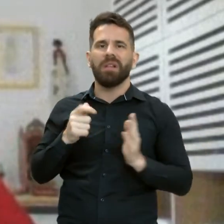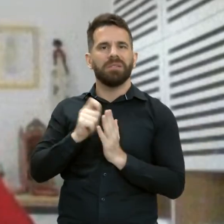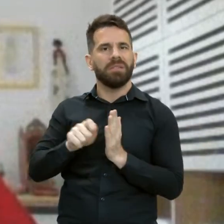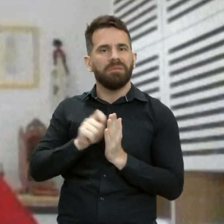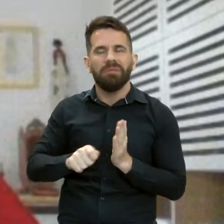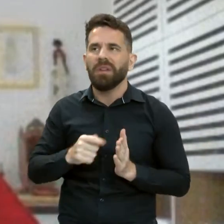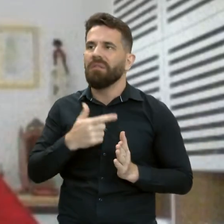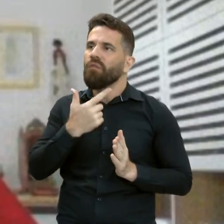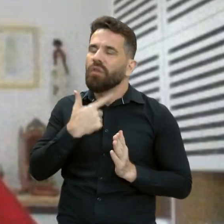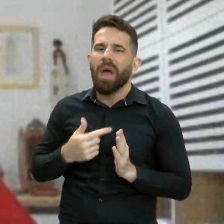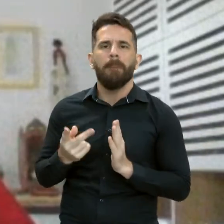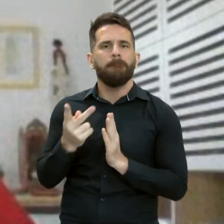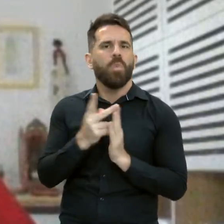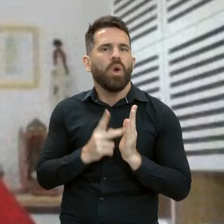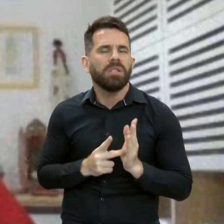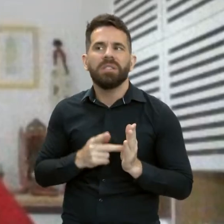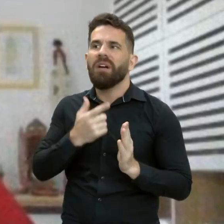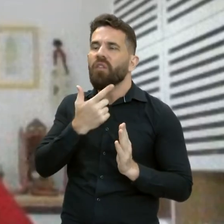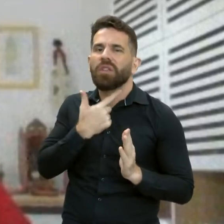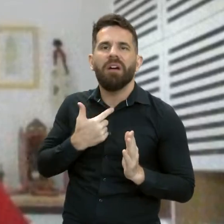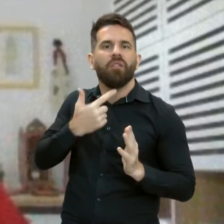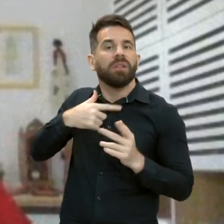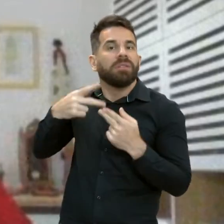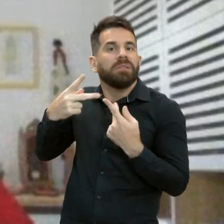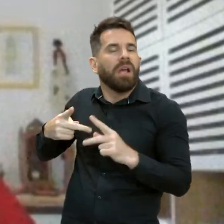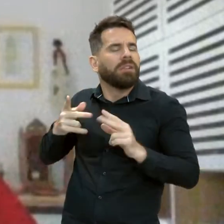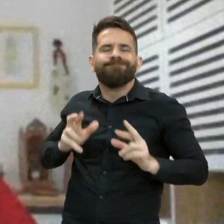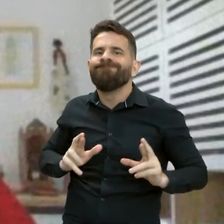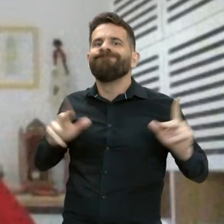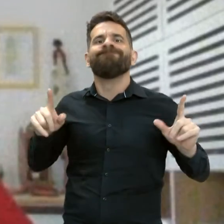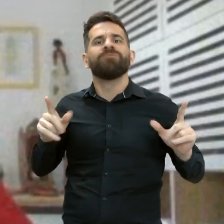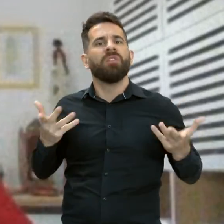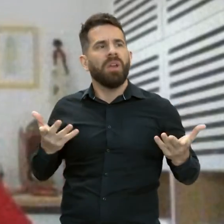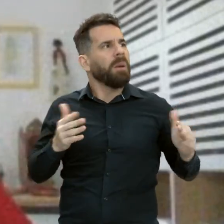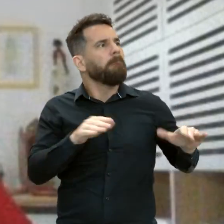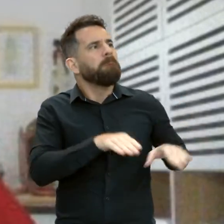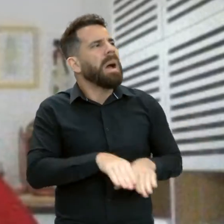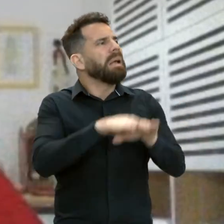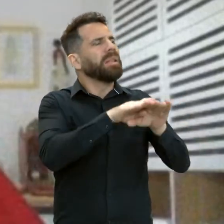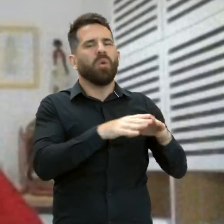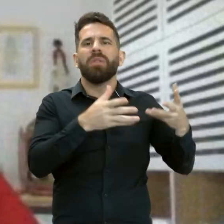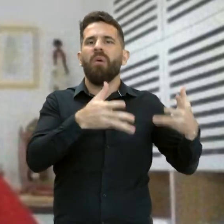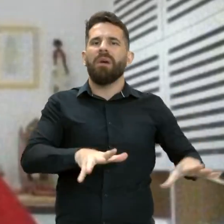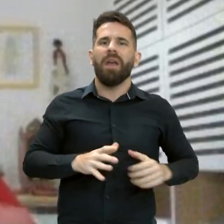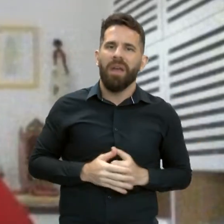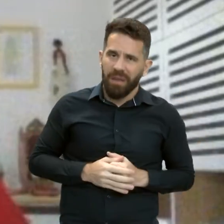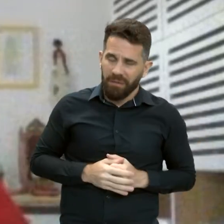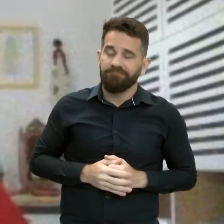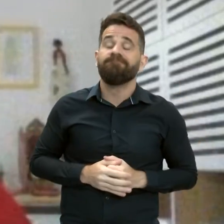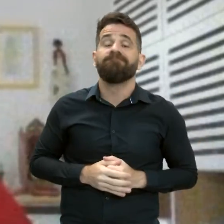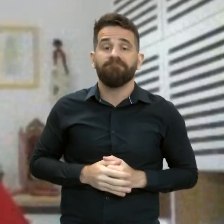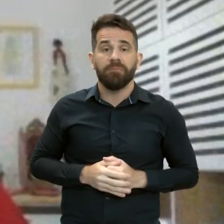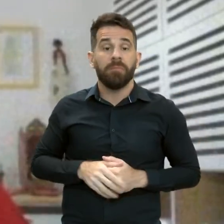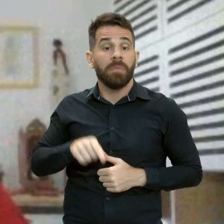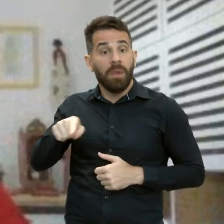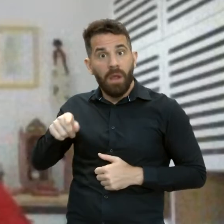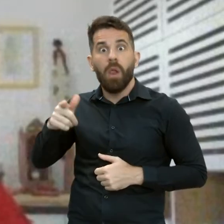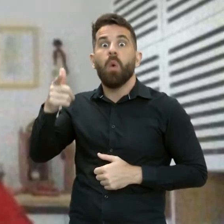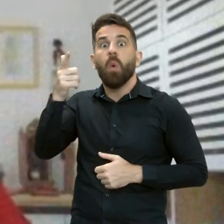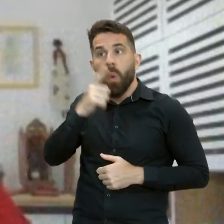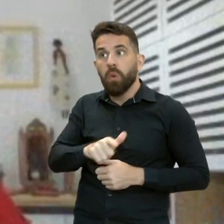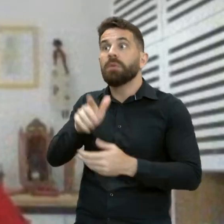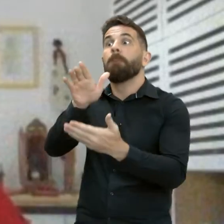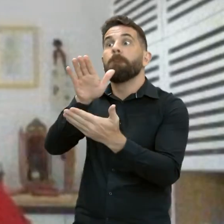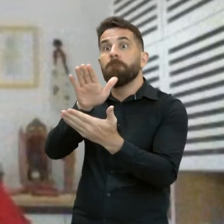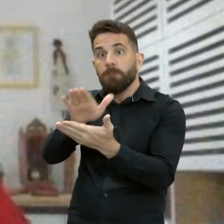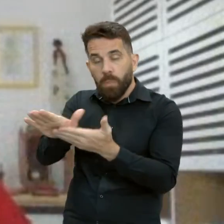então, concretizar a vontade dela de publicar um livro. Não que ela não tenha escrito ao longo de toda a vida dela,